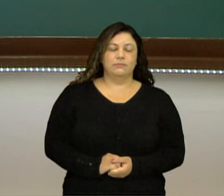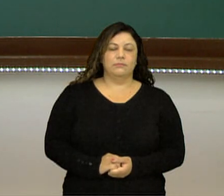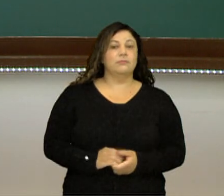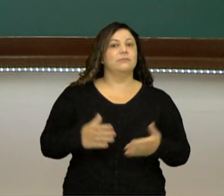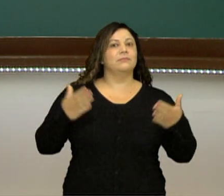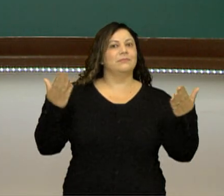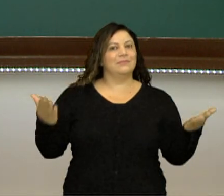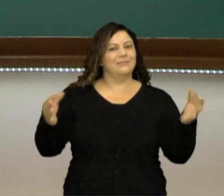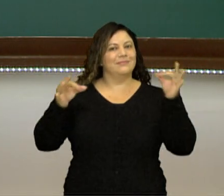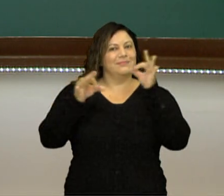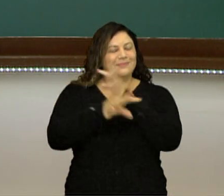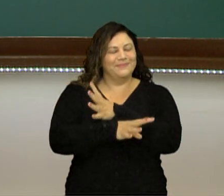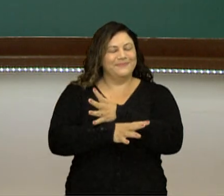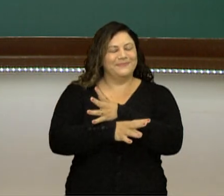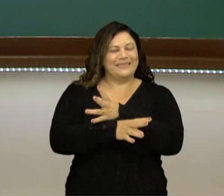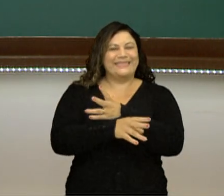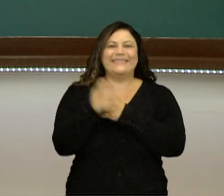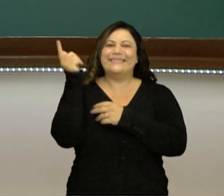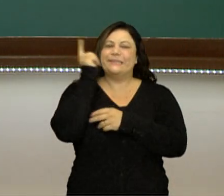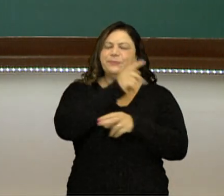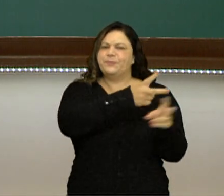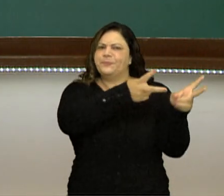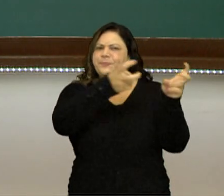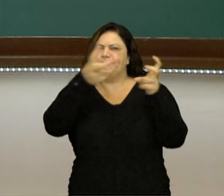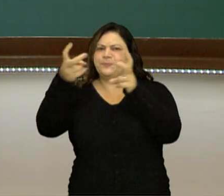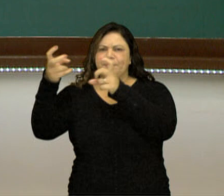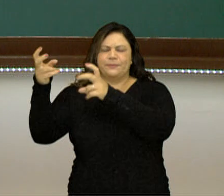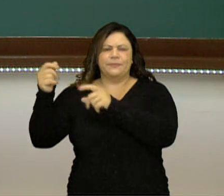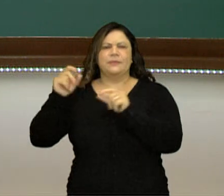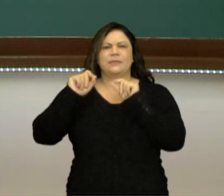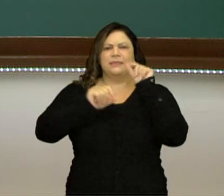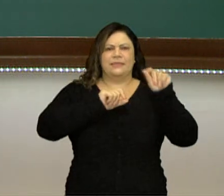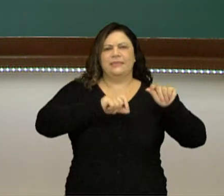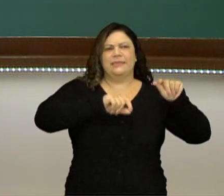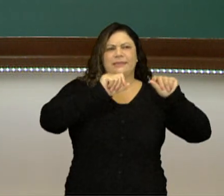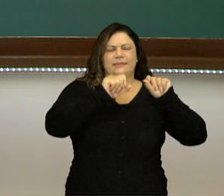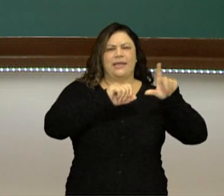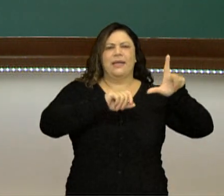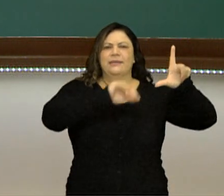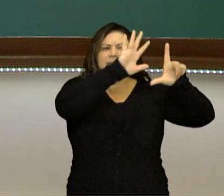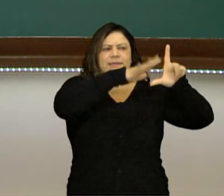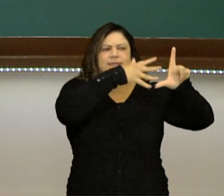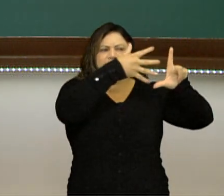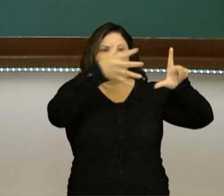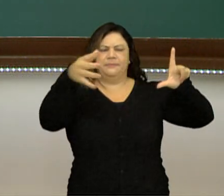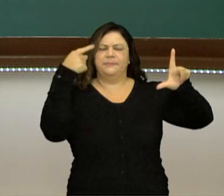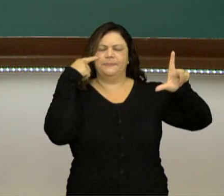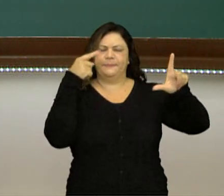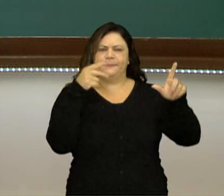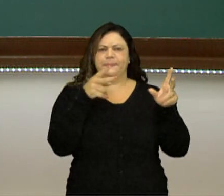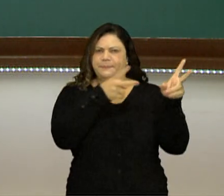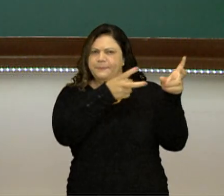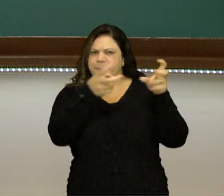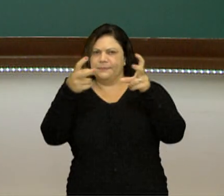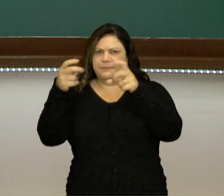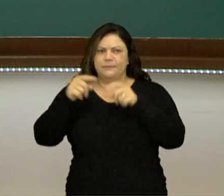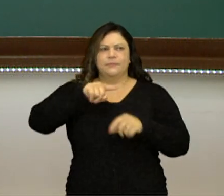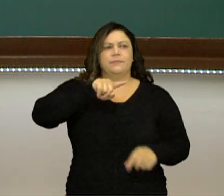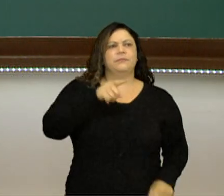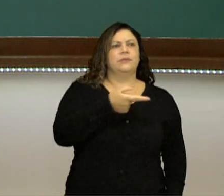Então, conseguir analisar esse gráfico? Se a gente observar ele direitinho, no ano de 1919, os conservadores eram a